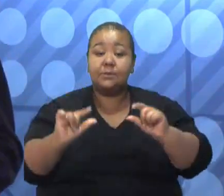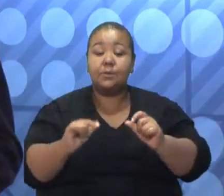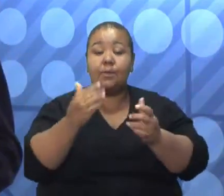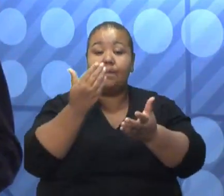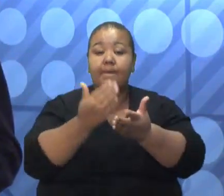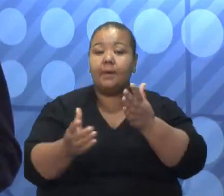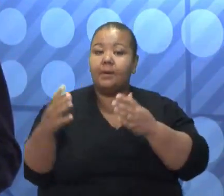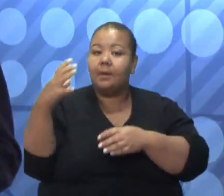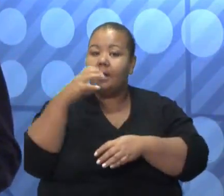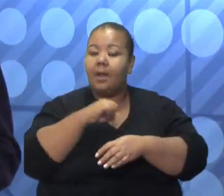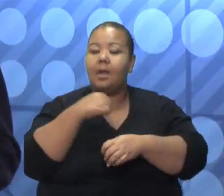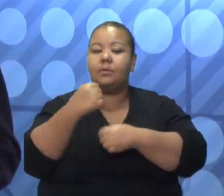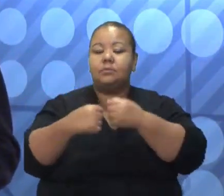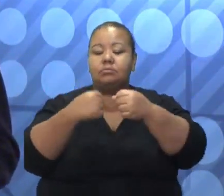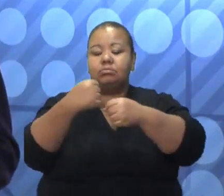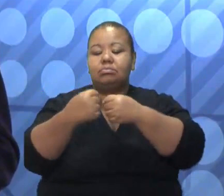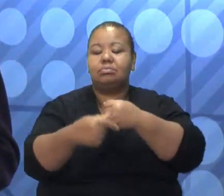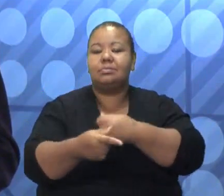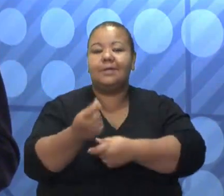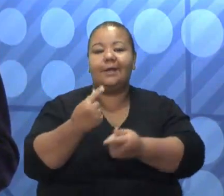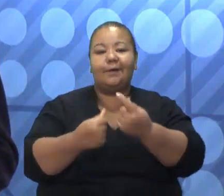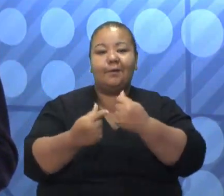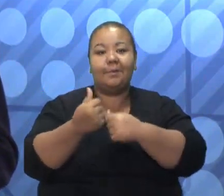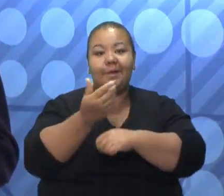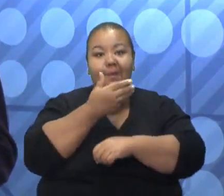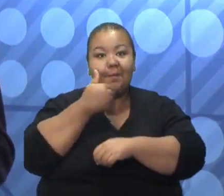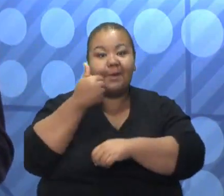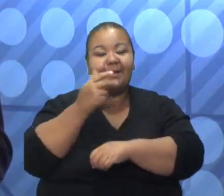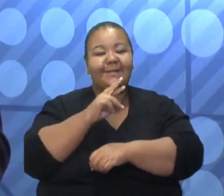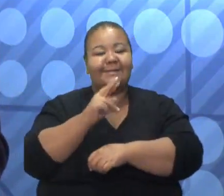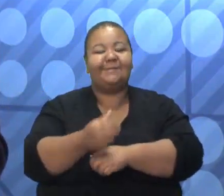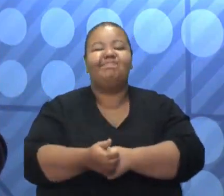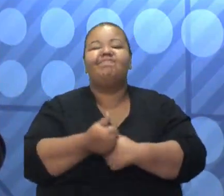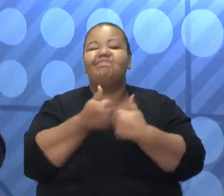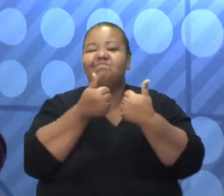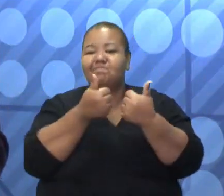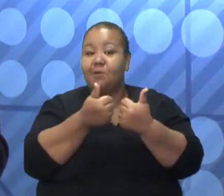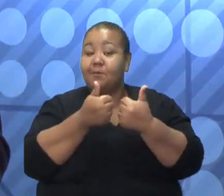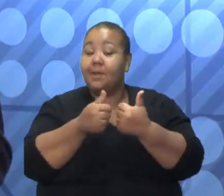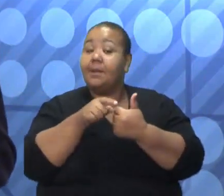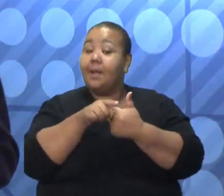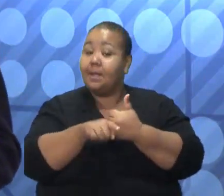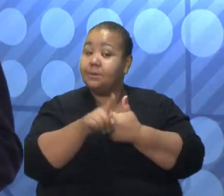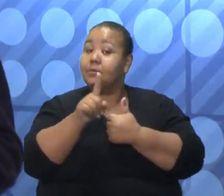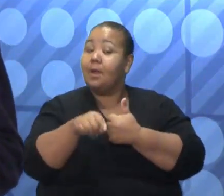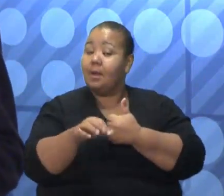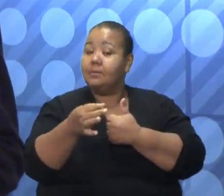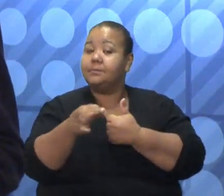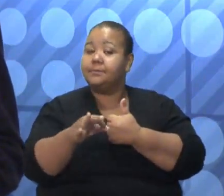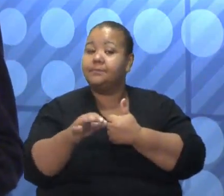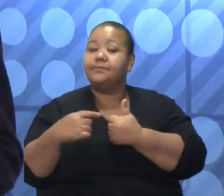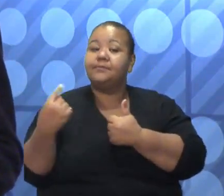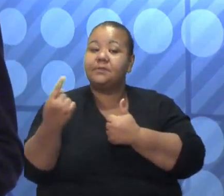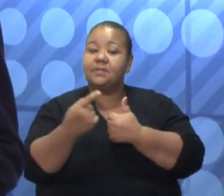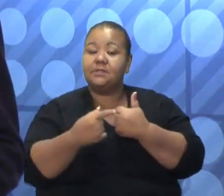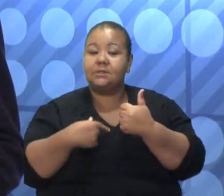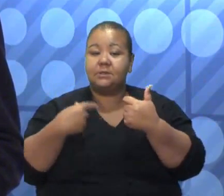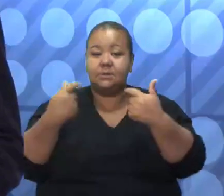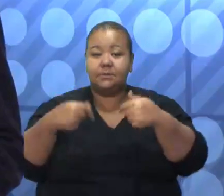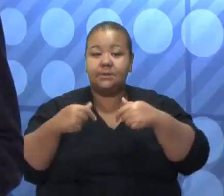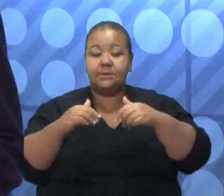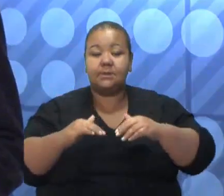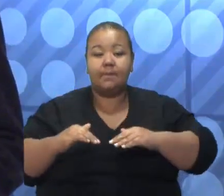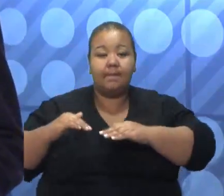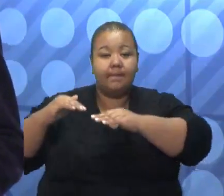processo, economicidade e maximização dos resultados. Muito bem, gente, é exatamente isso e a gente precisa padronizar